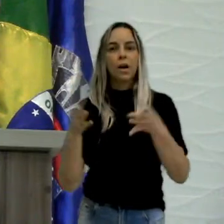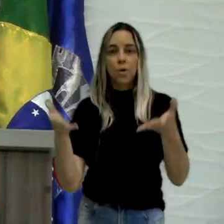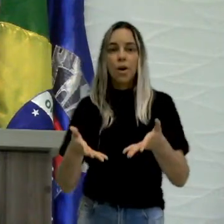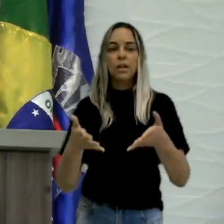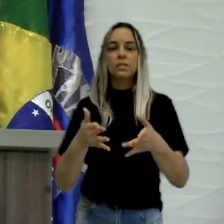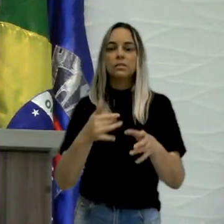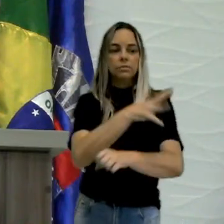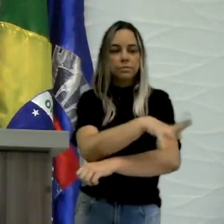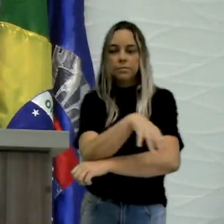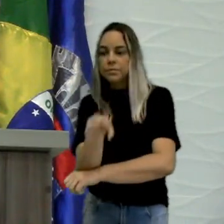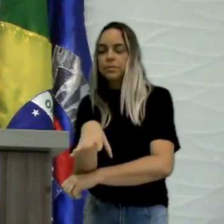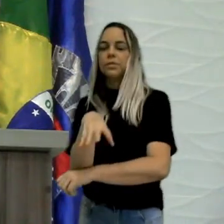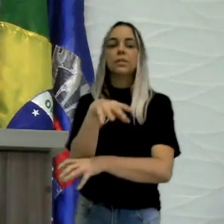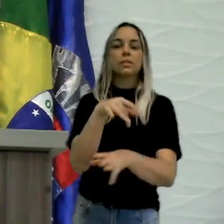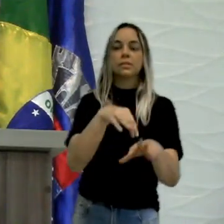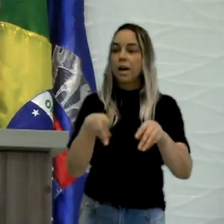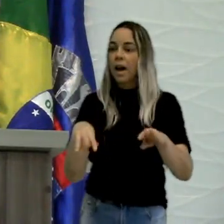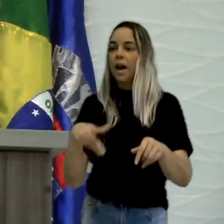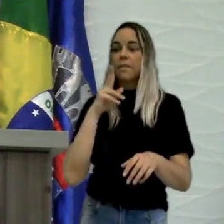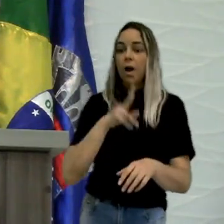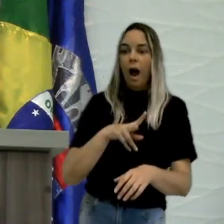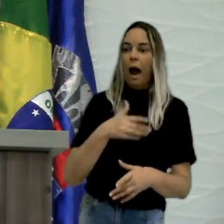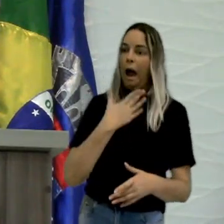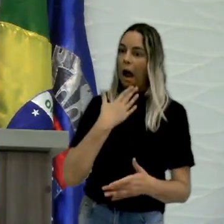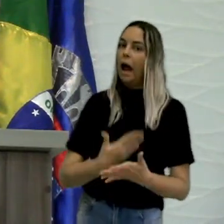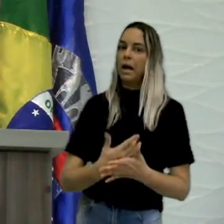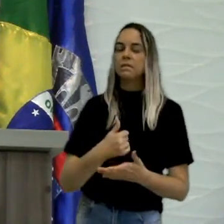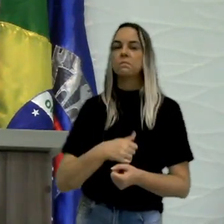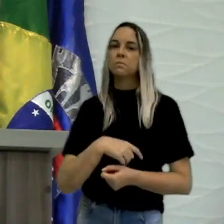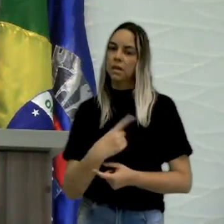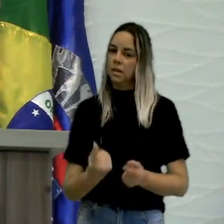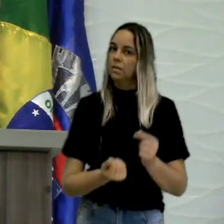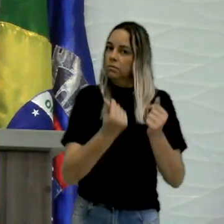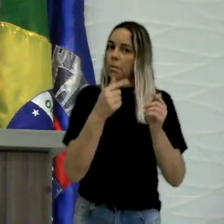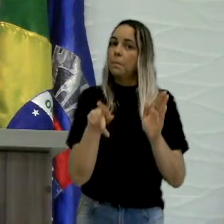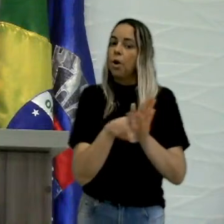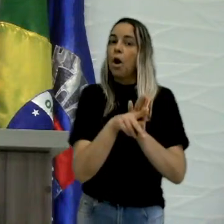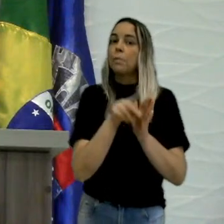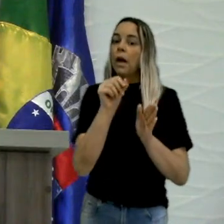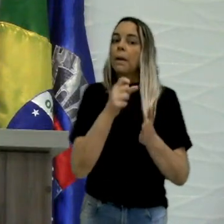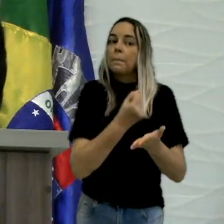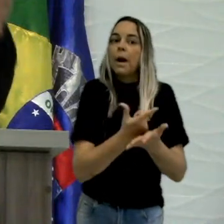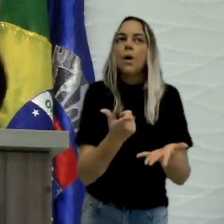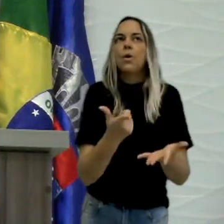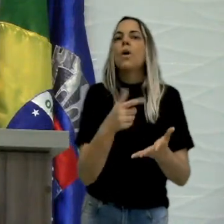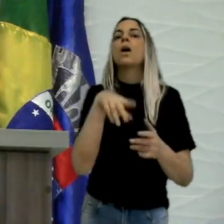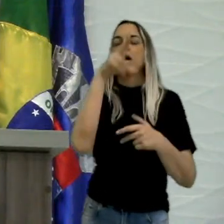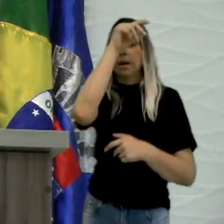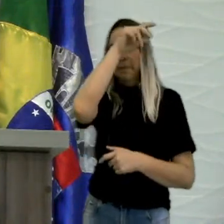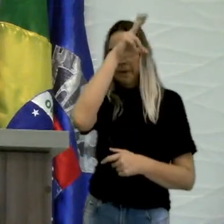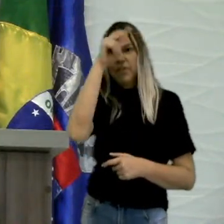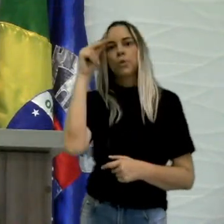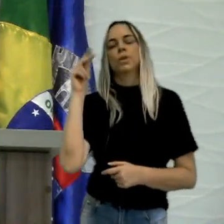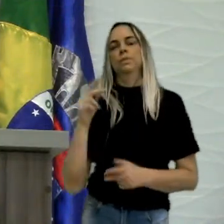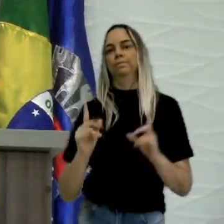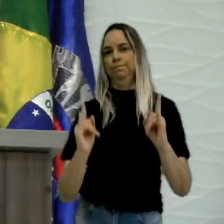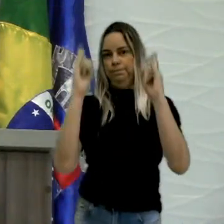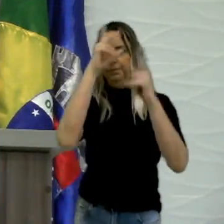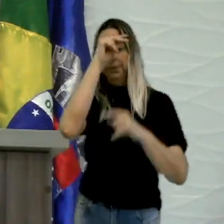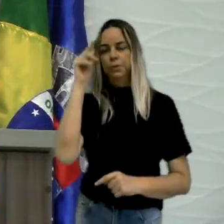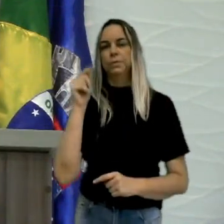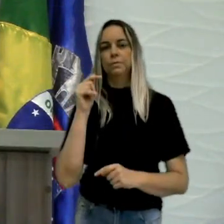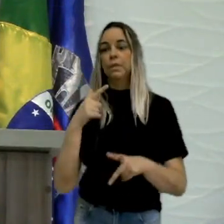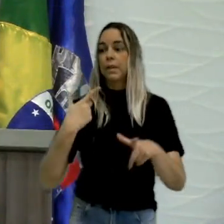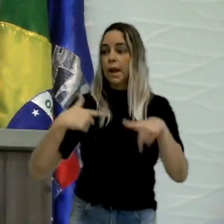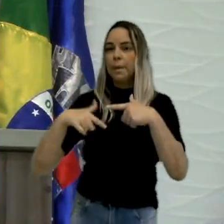de aração de terra já visto, custeado pela prefeitura do nosso município. Então a gente parabeniza por isso e vamos continuar acompanhando esse trabalho que é tão